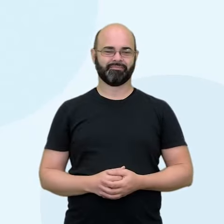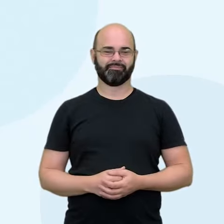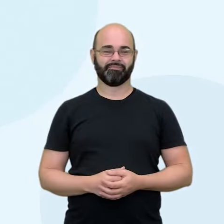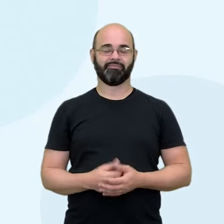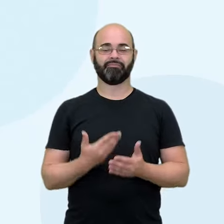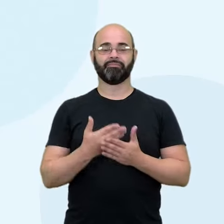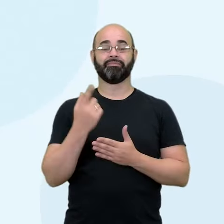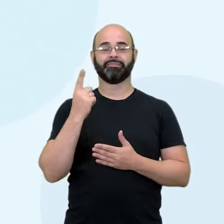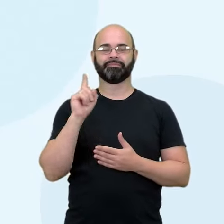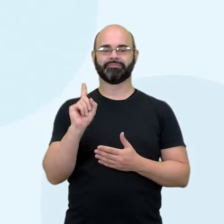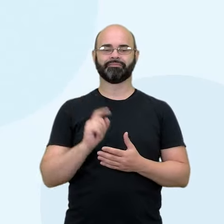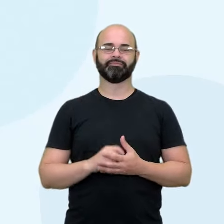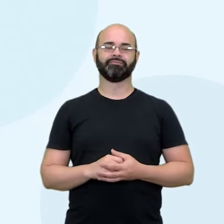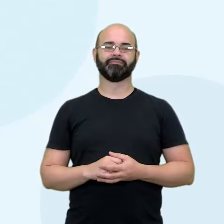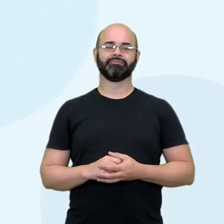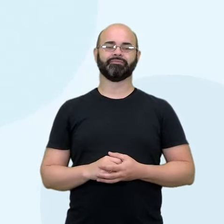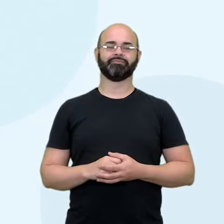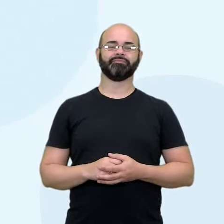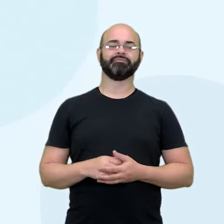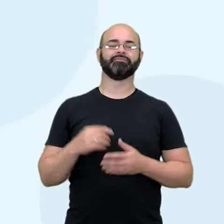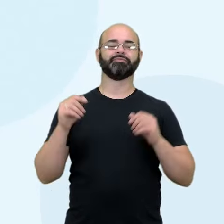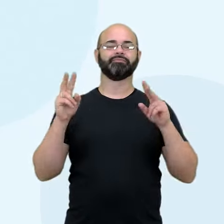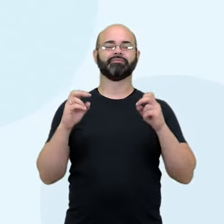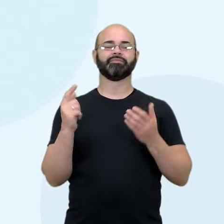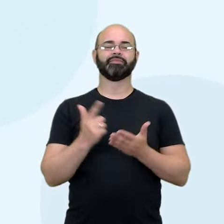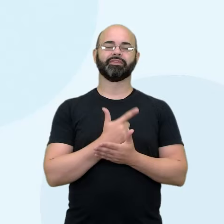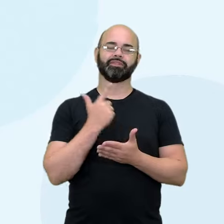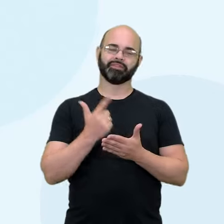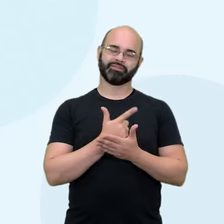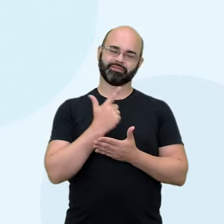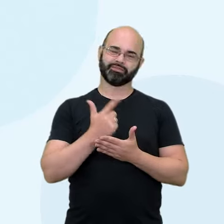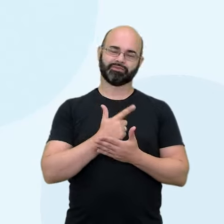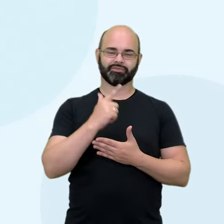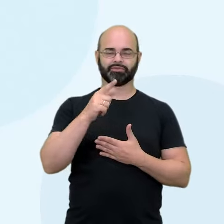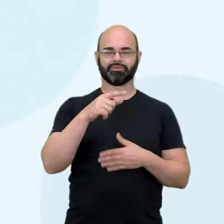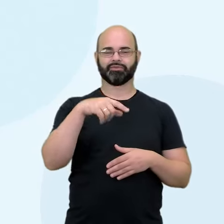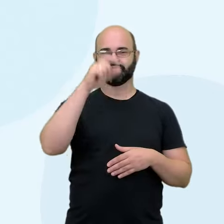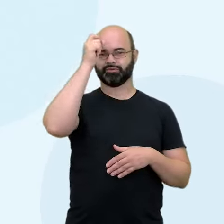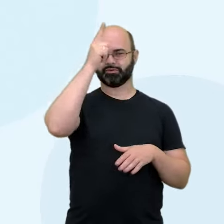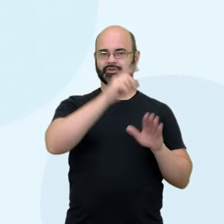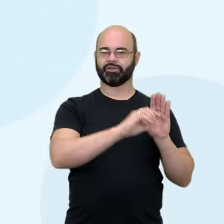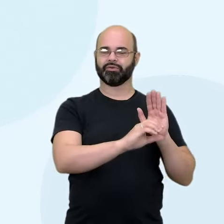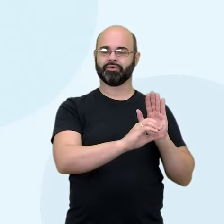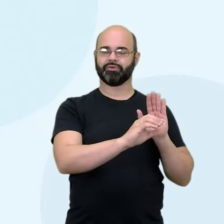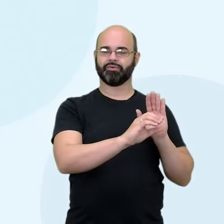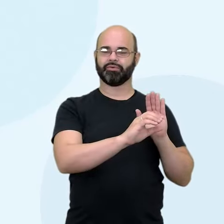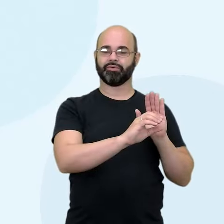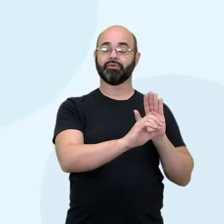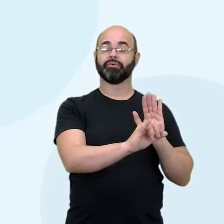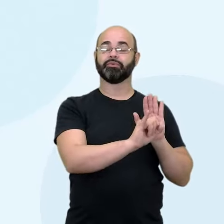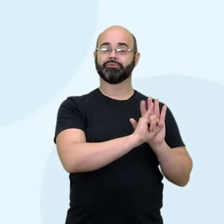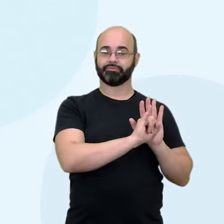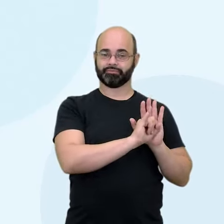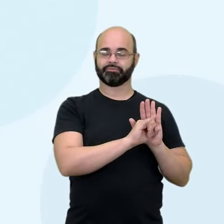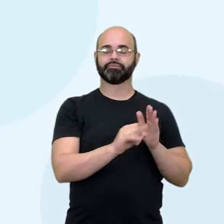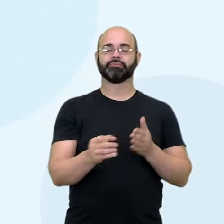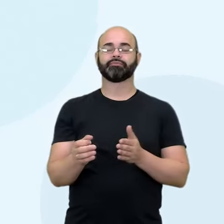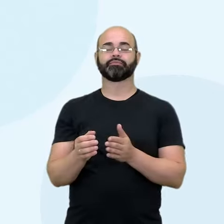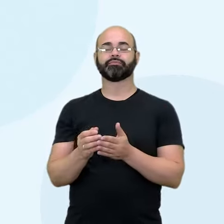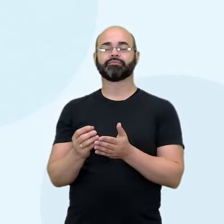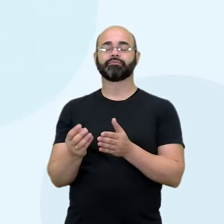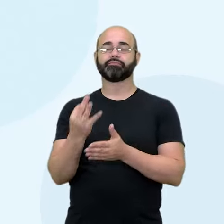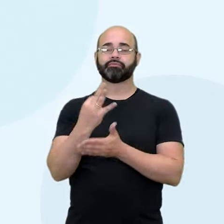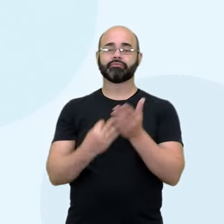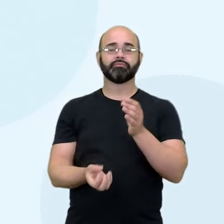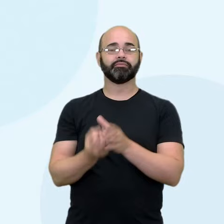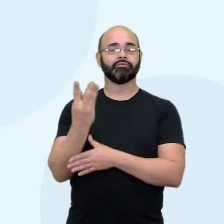1, fizemos o quê? Discutimos a literatura e identidade cultural. Falamos qual a relação entre o que é produzido nos textos e a